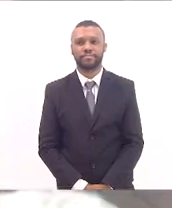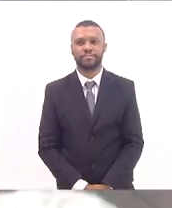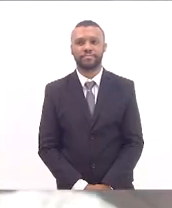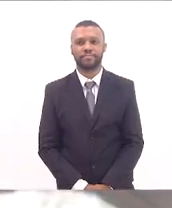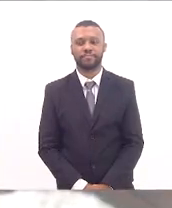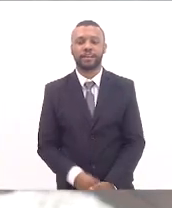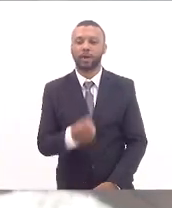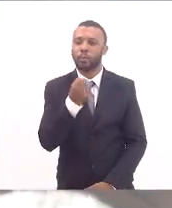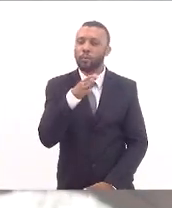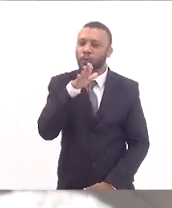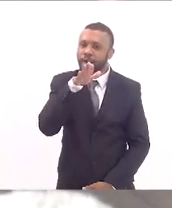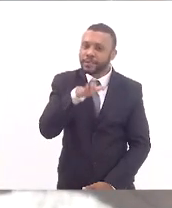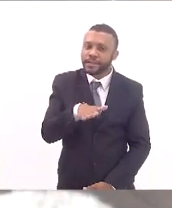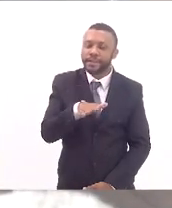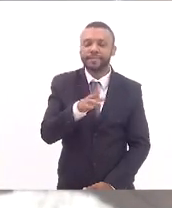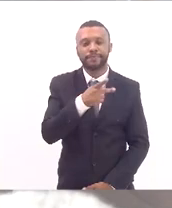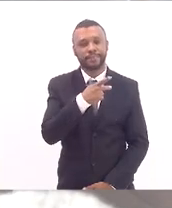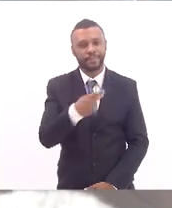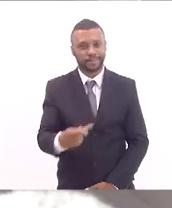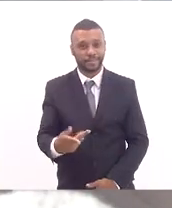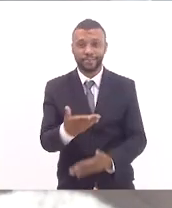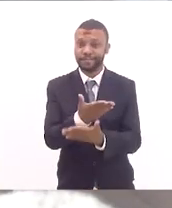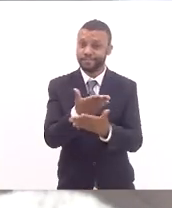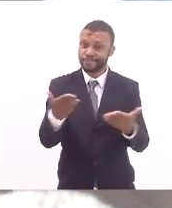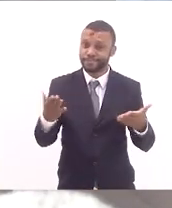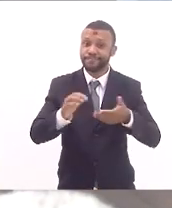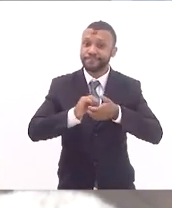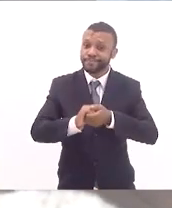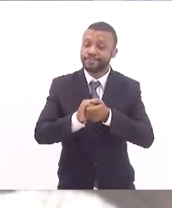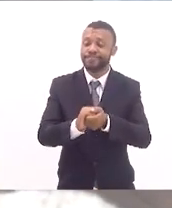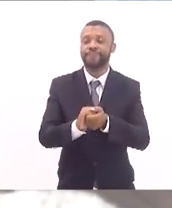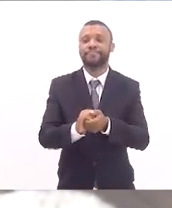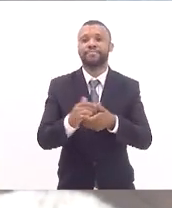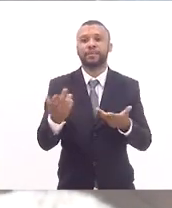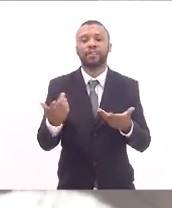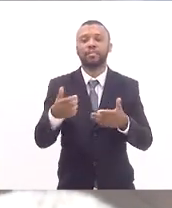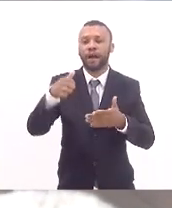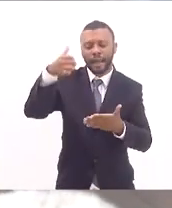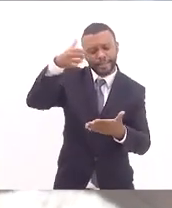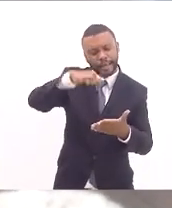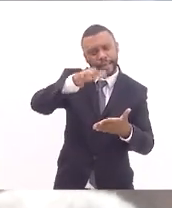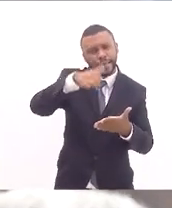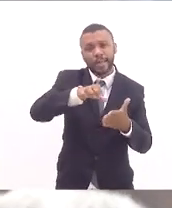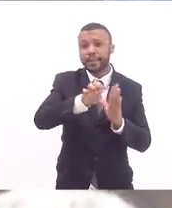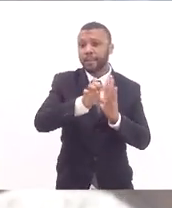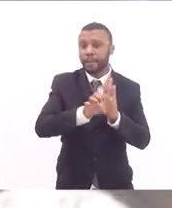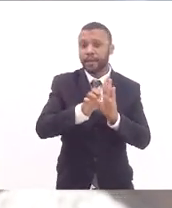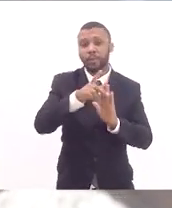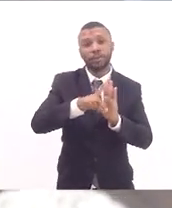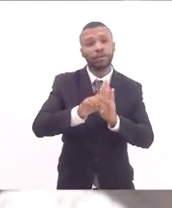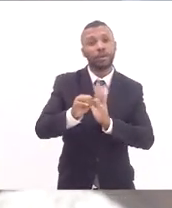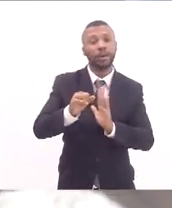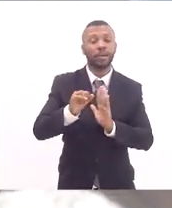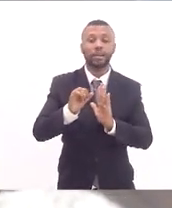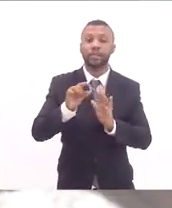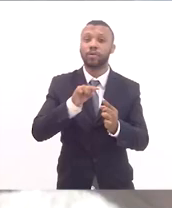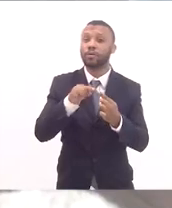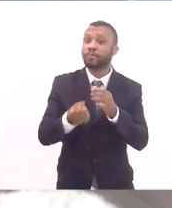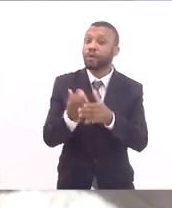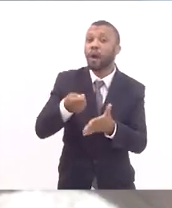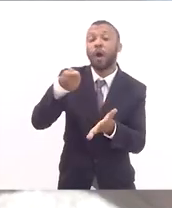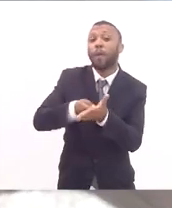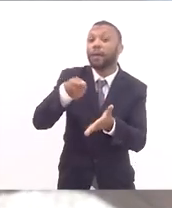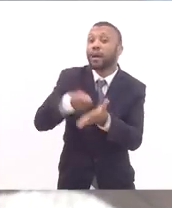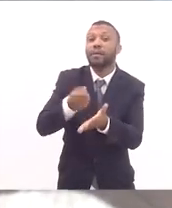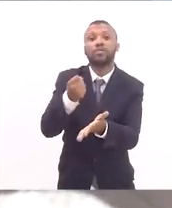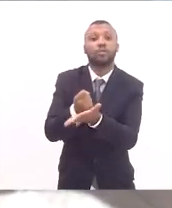boa tarde presente Boa tarde a todos todos trata-se da análise das emendas de plenário o projeto de lei que institui a